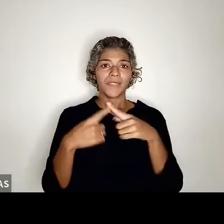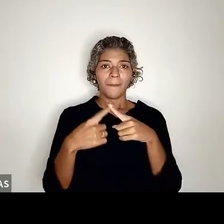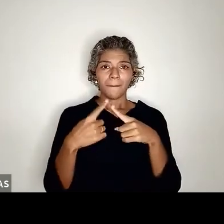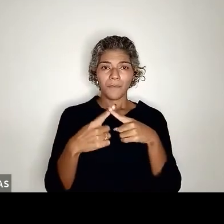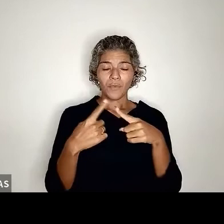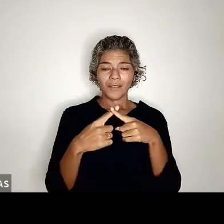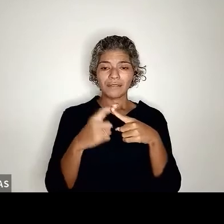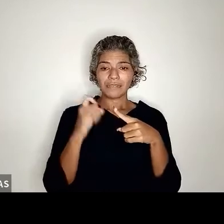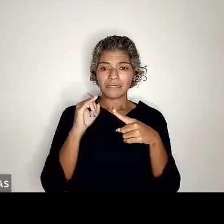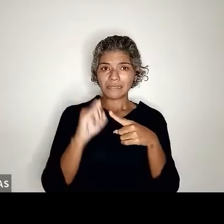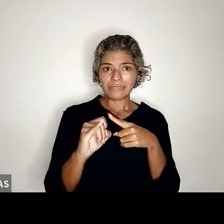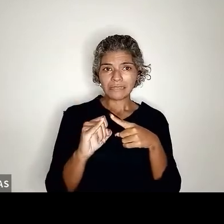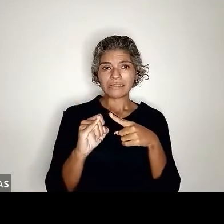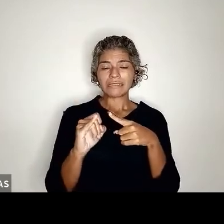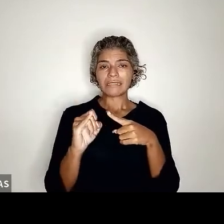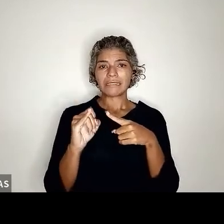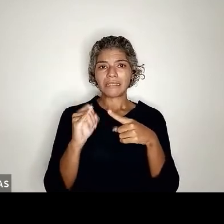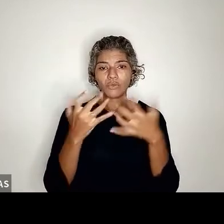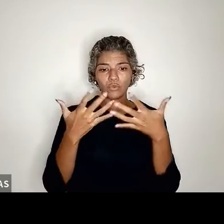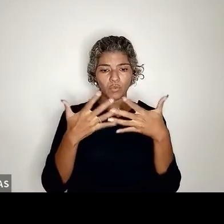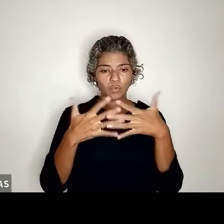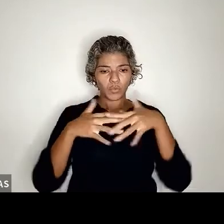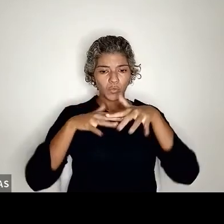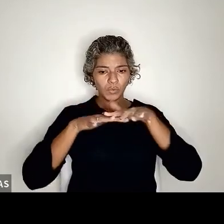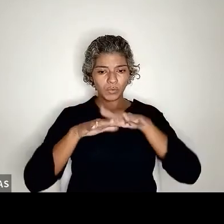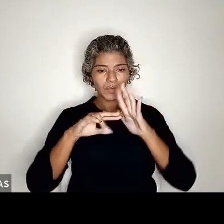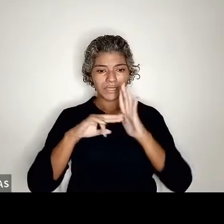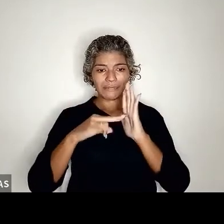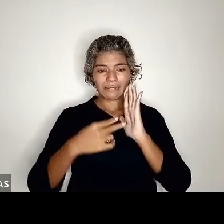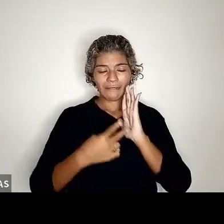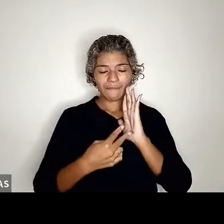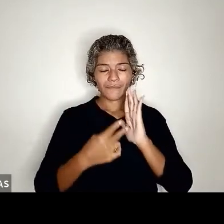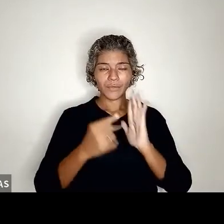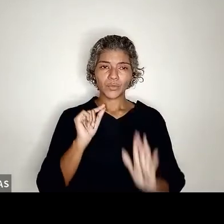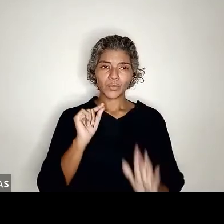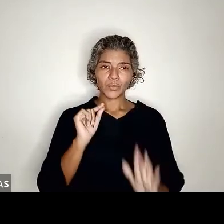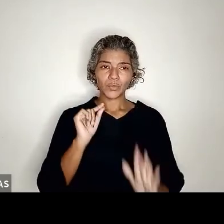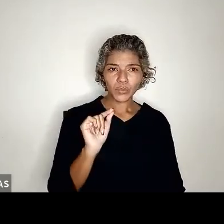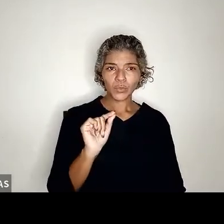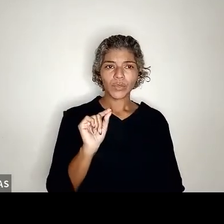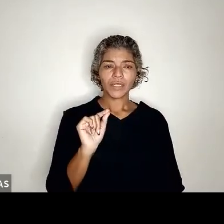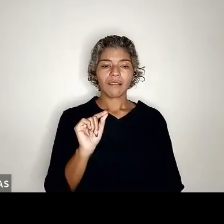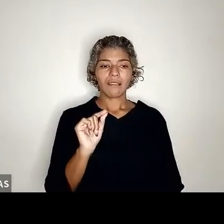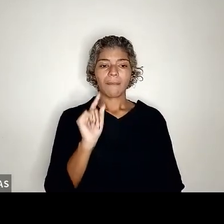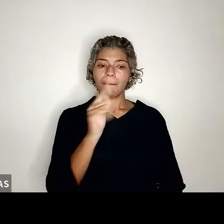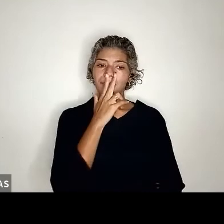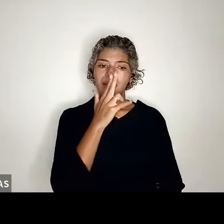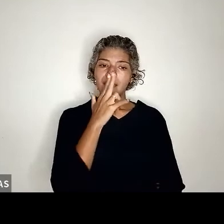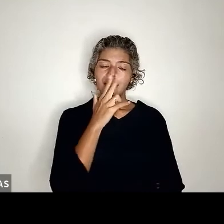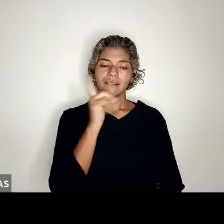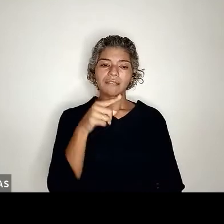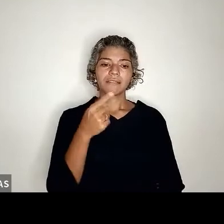pode ser inclusão de corpos e exclusão de subjetividades.